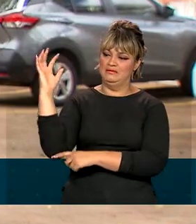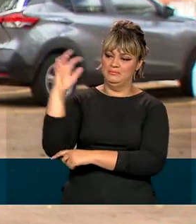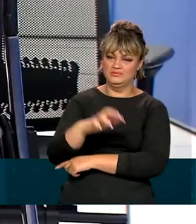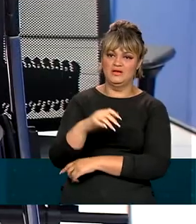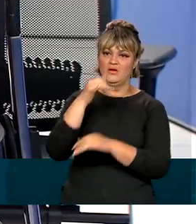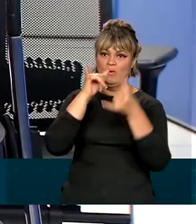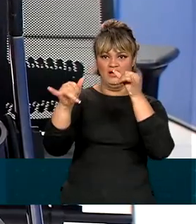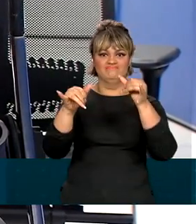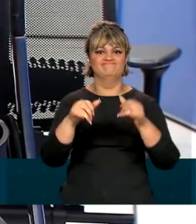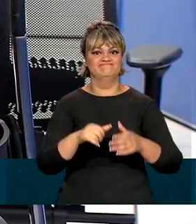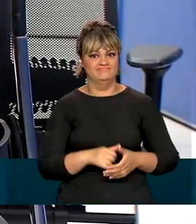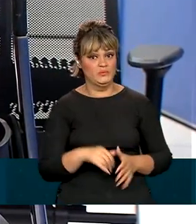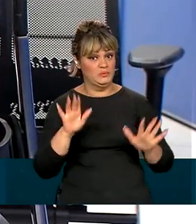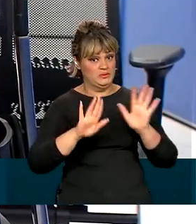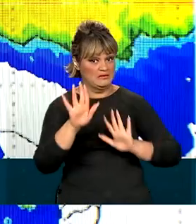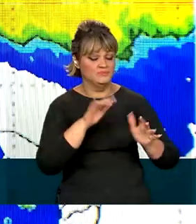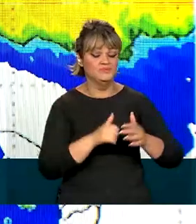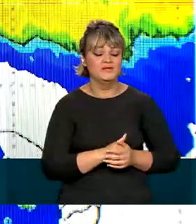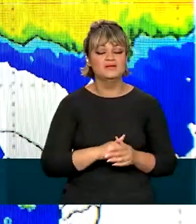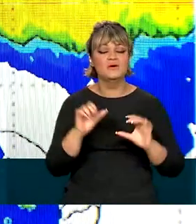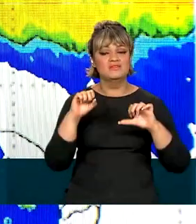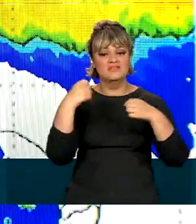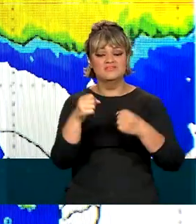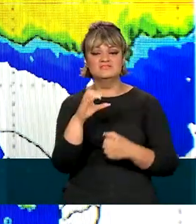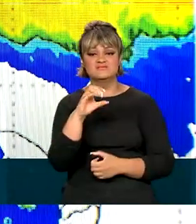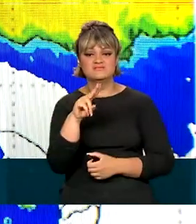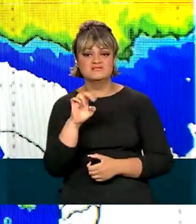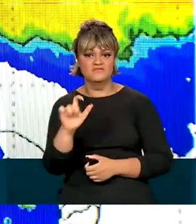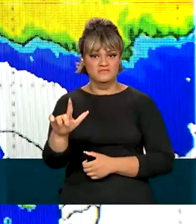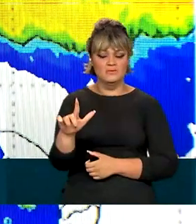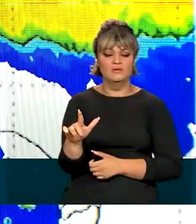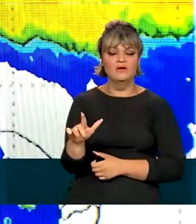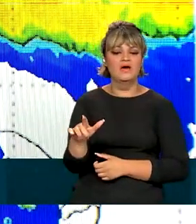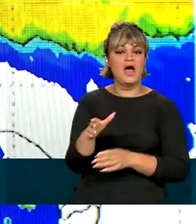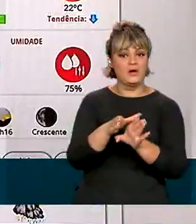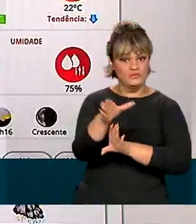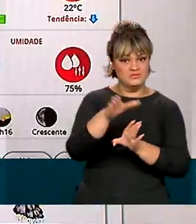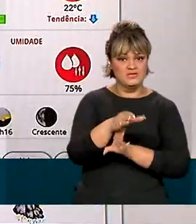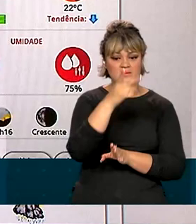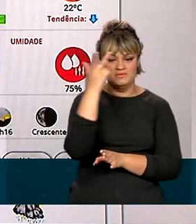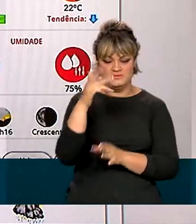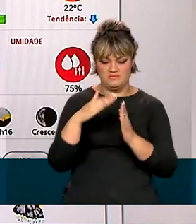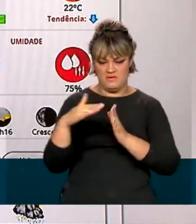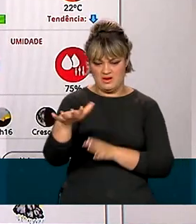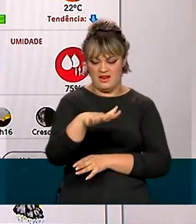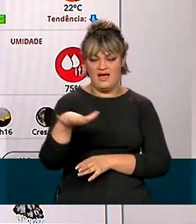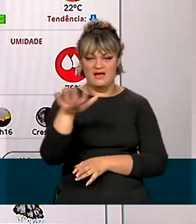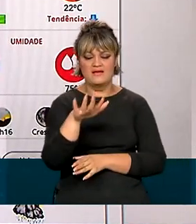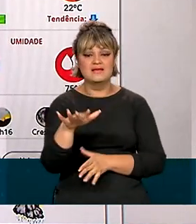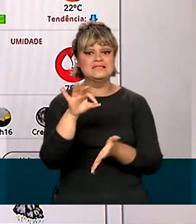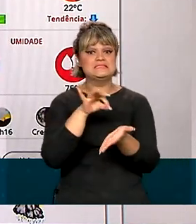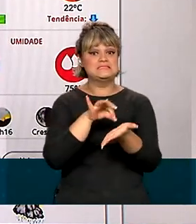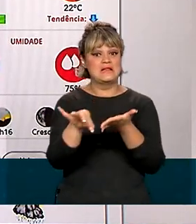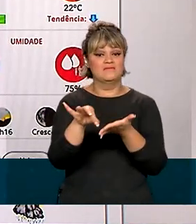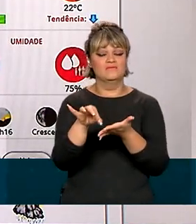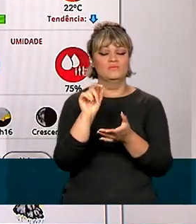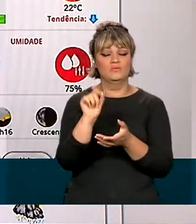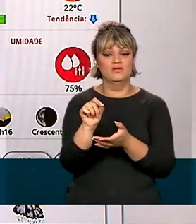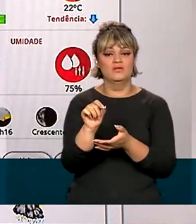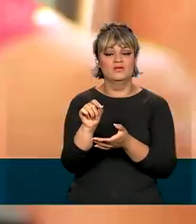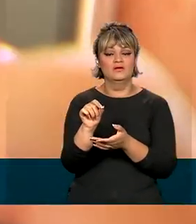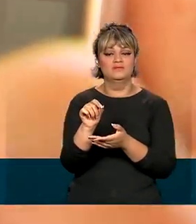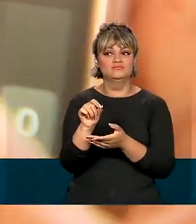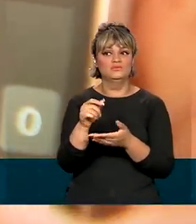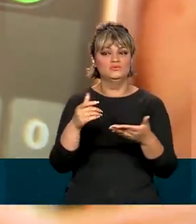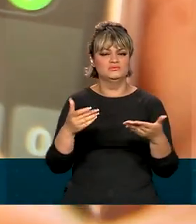raios. A Defesa Civil Nacional também orienta os moradores das regiões de risco a se inscreverem nos serviços de